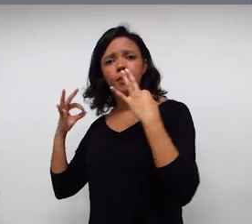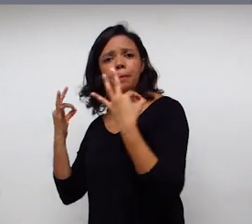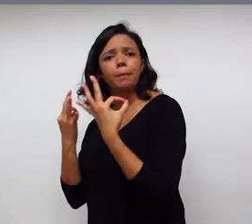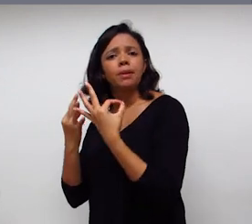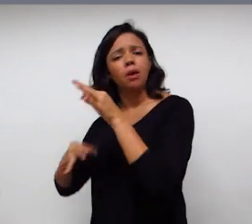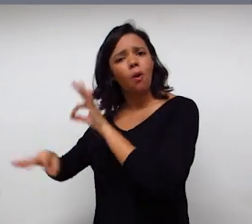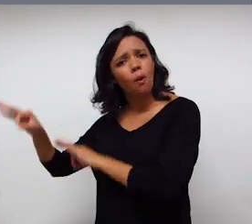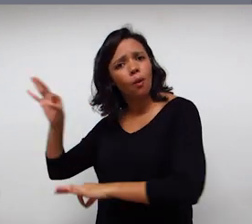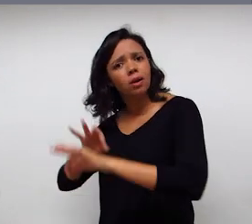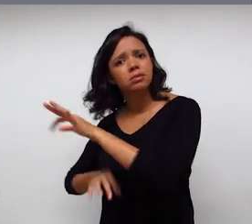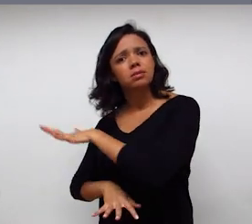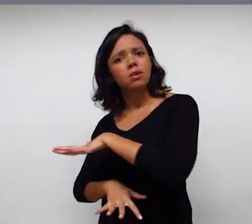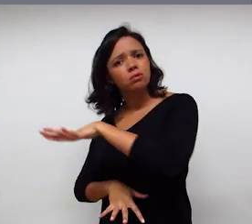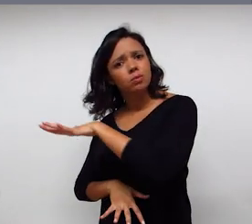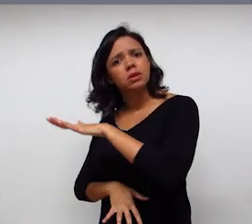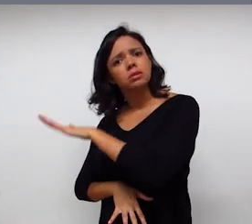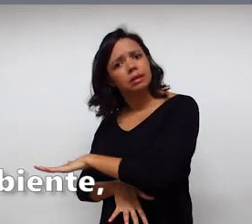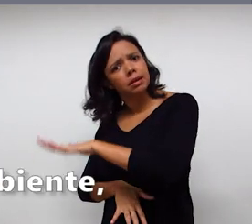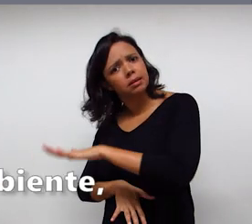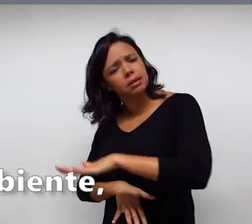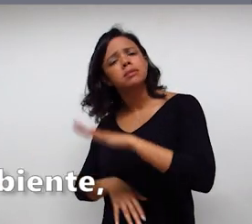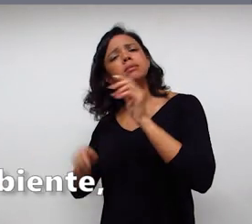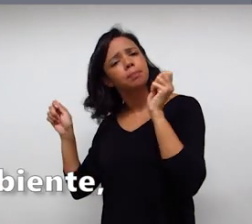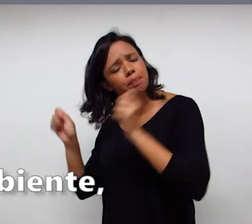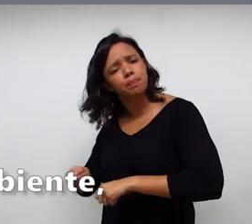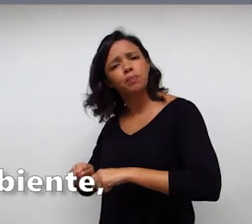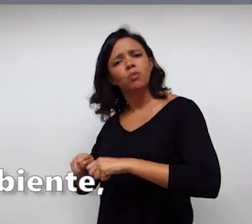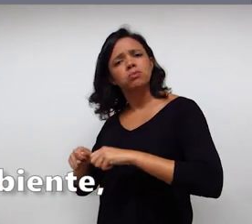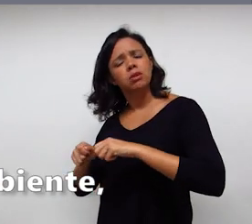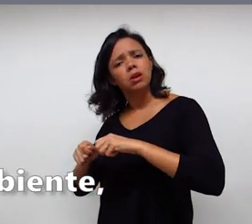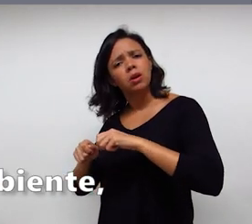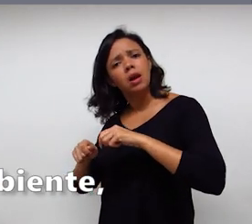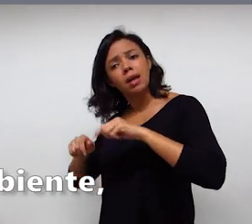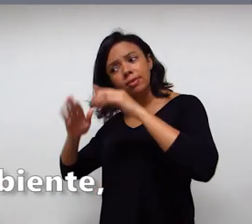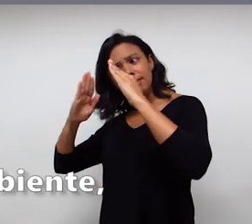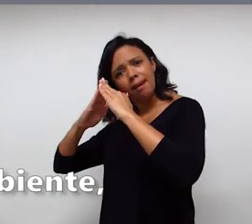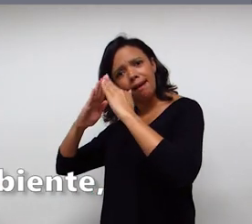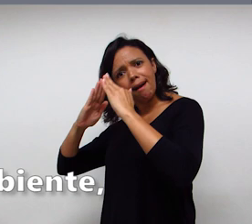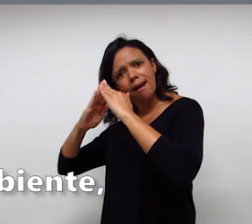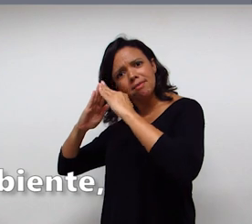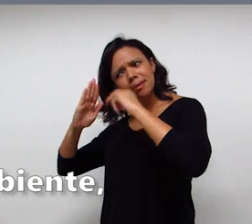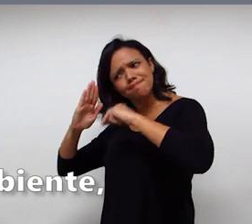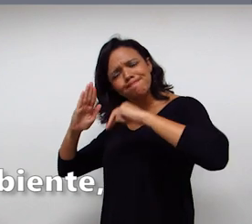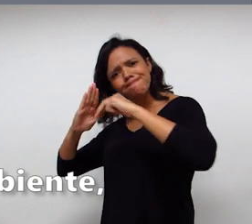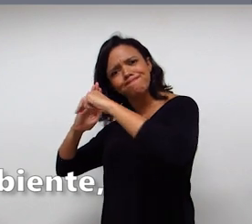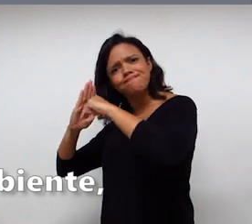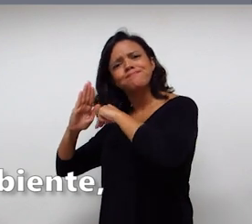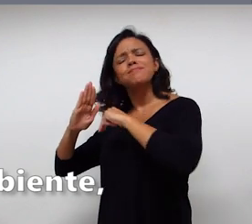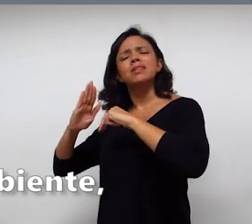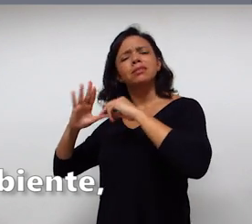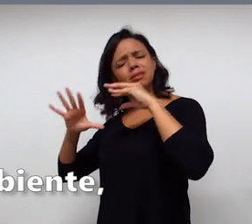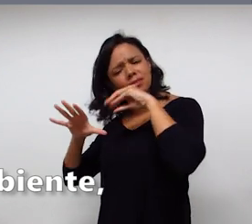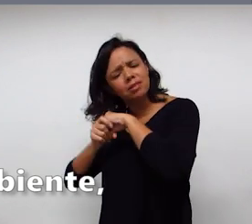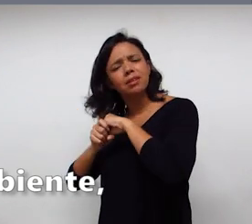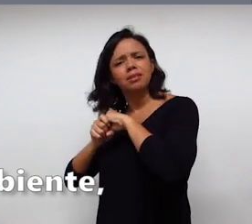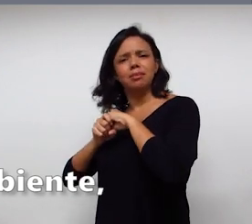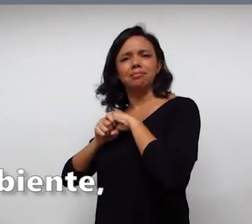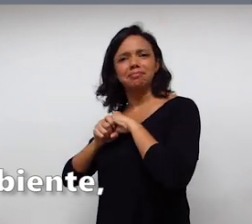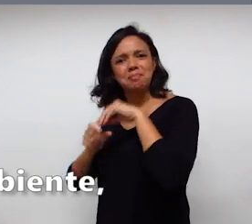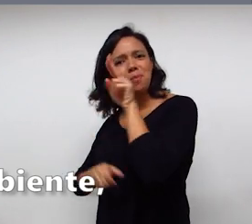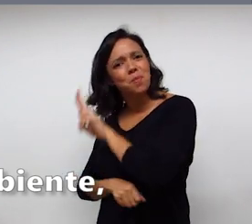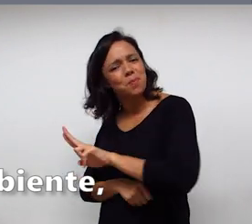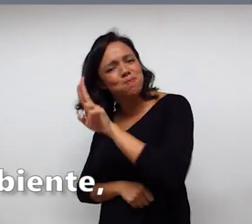familiar, organizar o espaço para que essa criança ela possa ocupar cada cantinho da casa, né, de forma